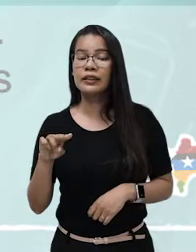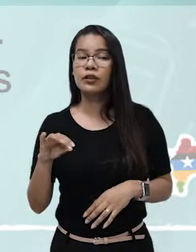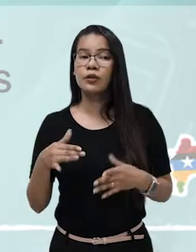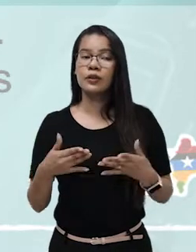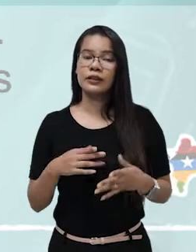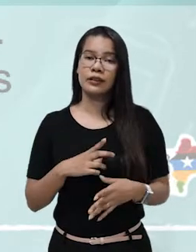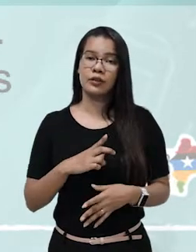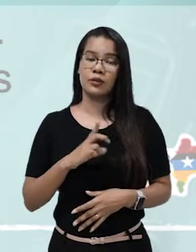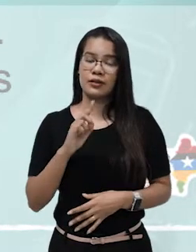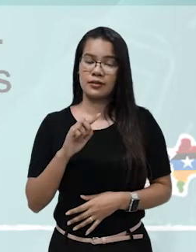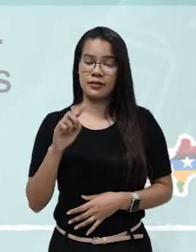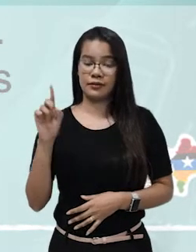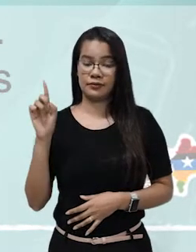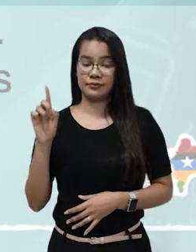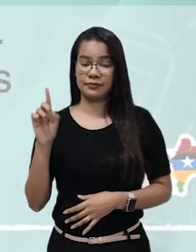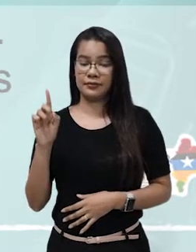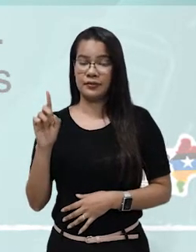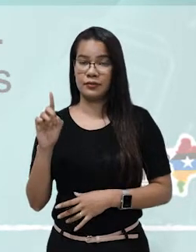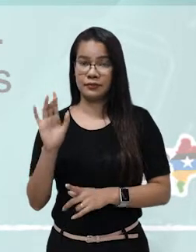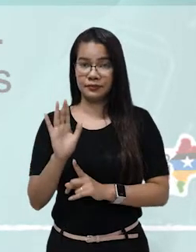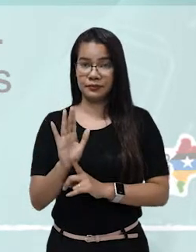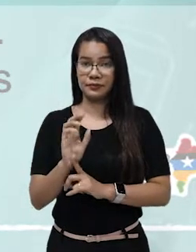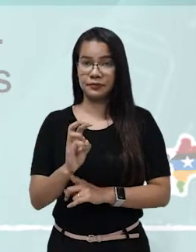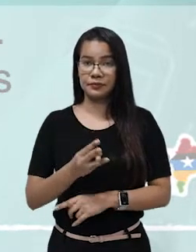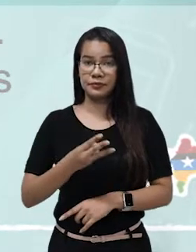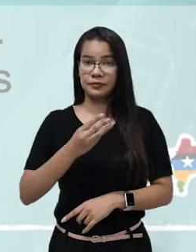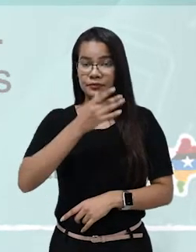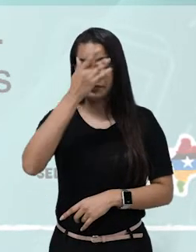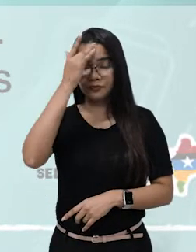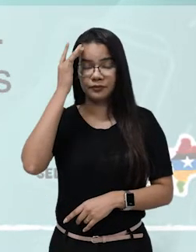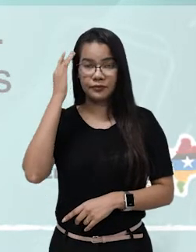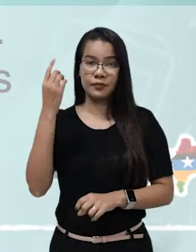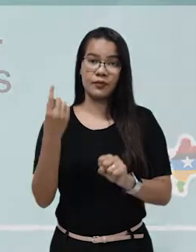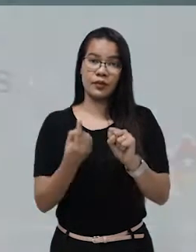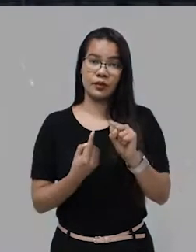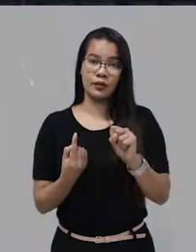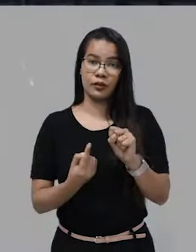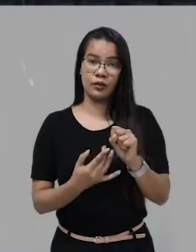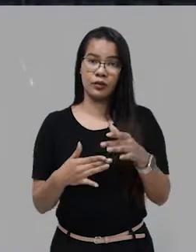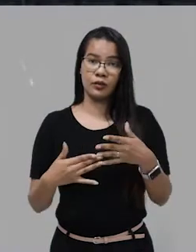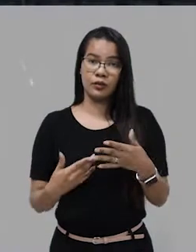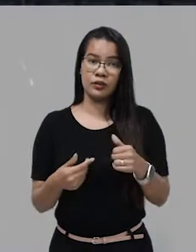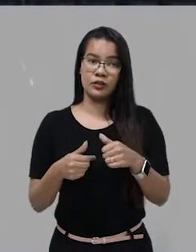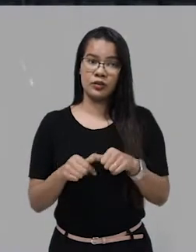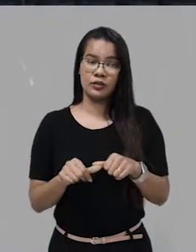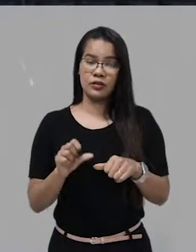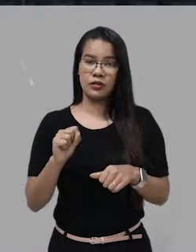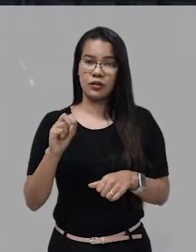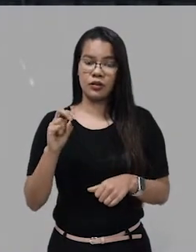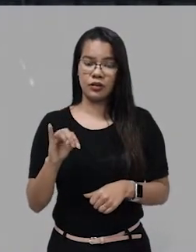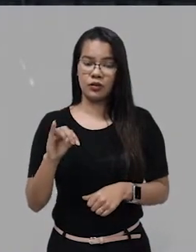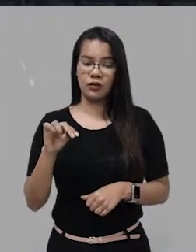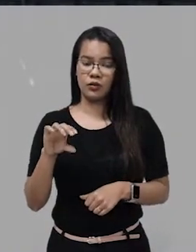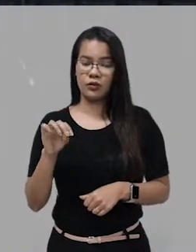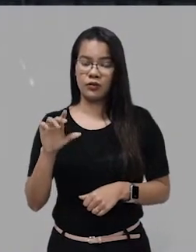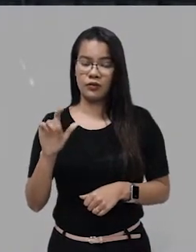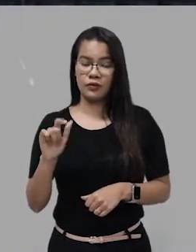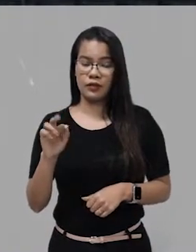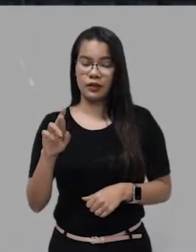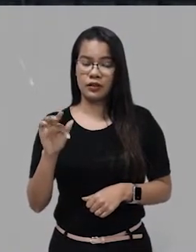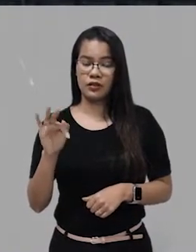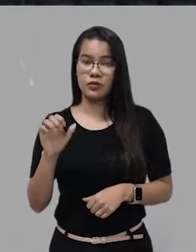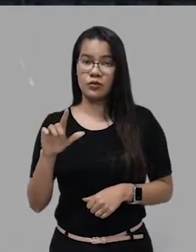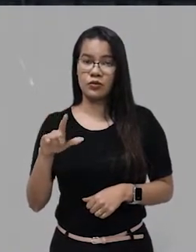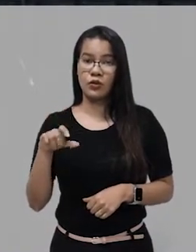agudo, indica a terceira pessoa do singular. Quando ele está com o acento circunflexo, quer dizer que ele está no plural.